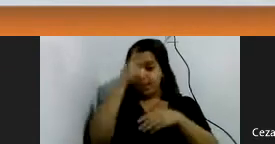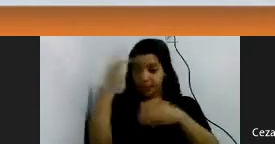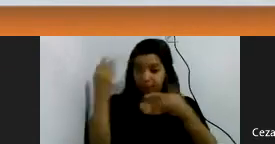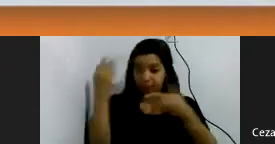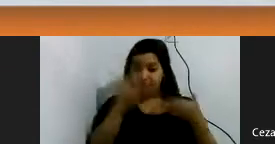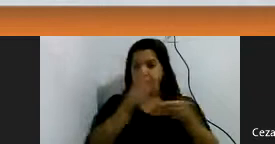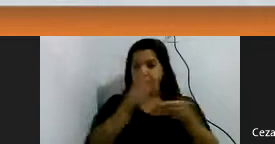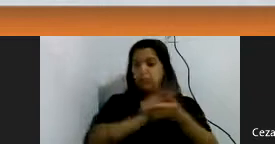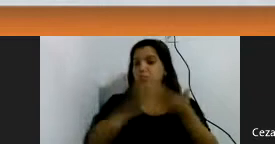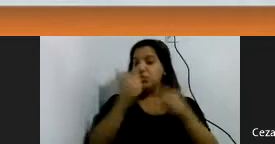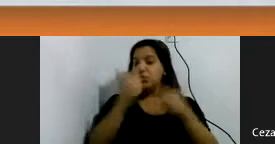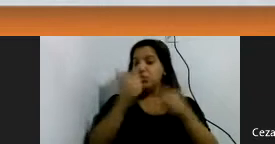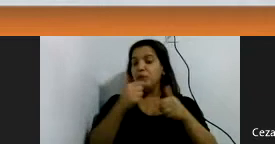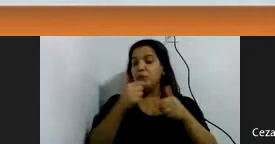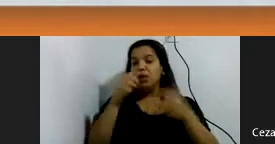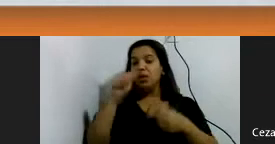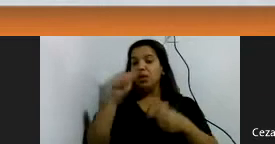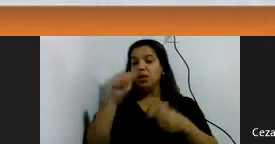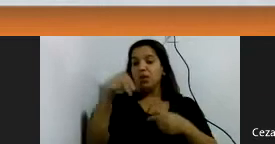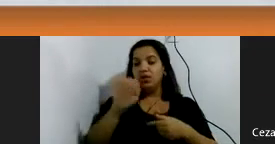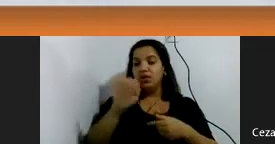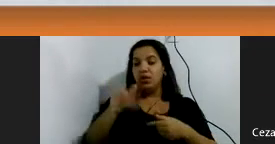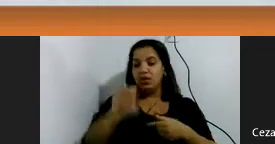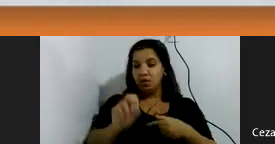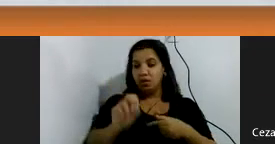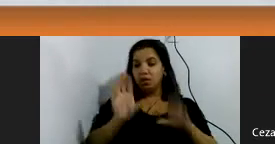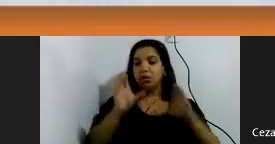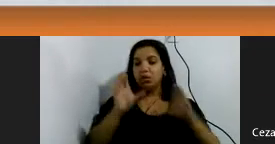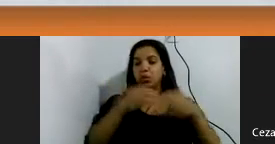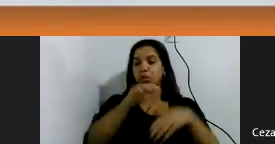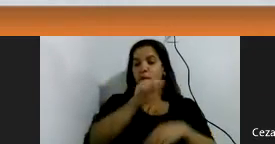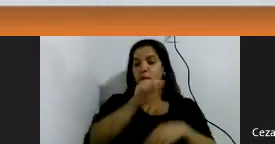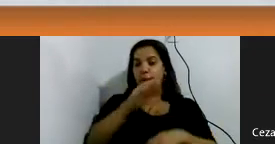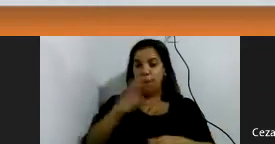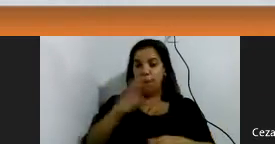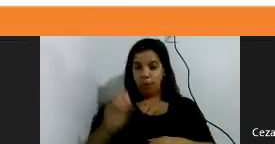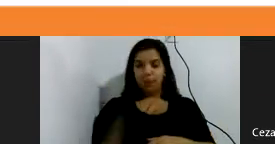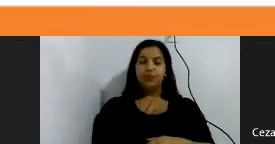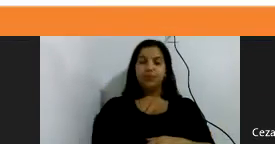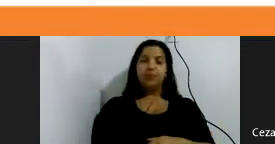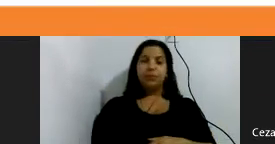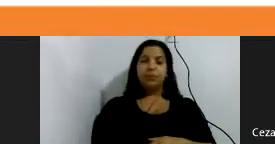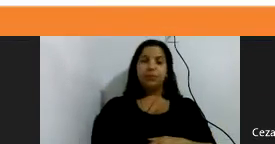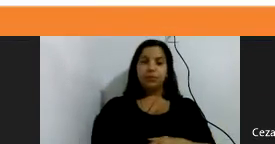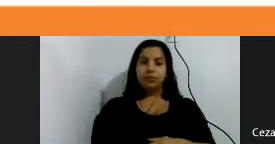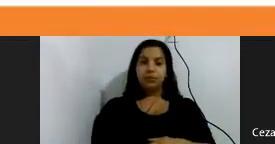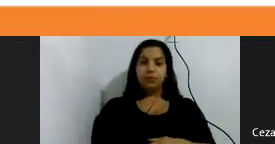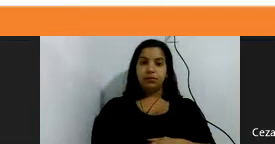nenhum antígeno do grupo ABO.